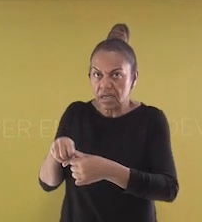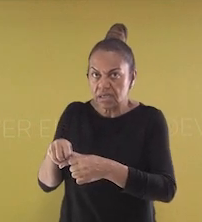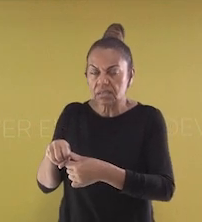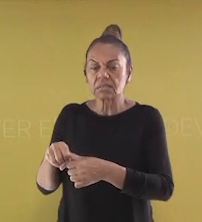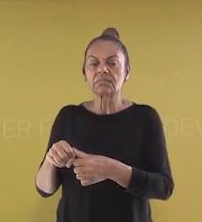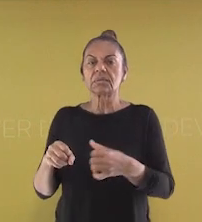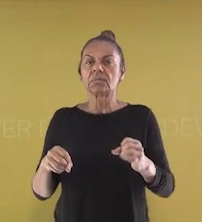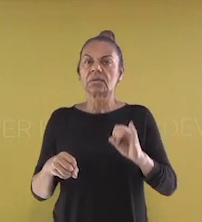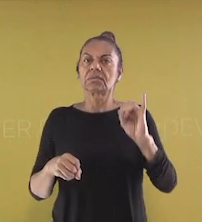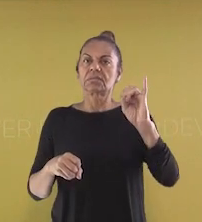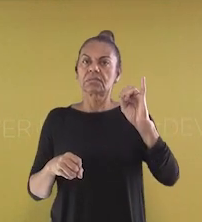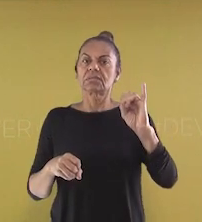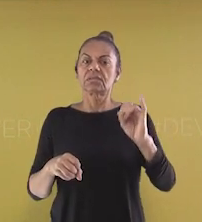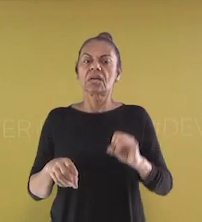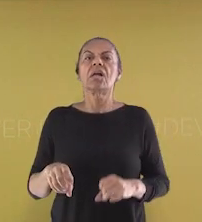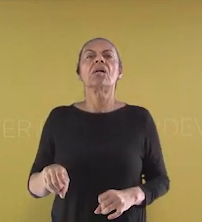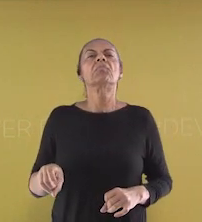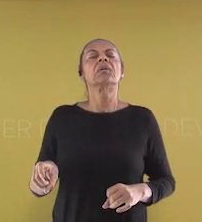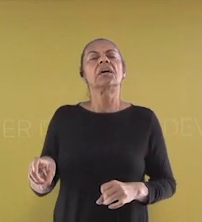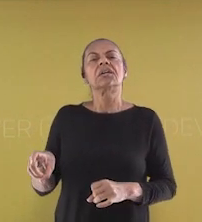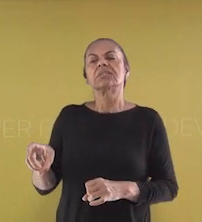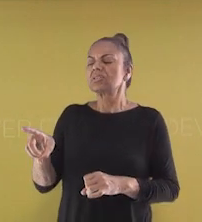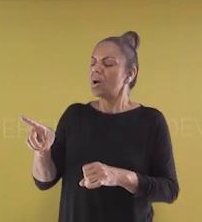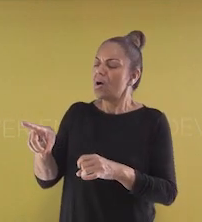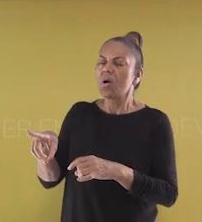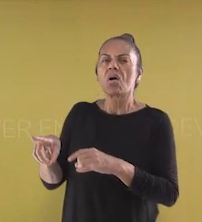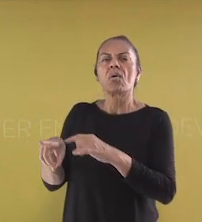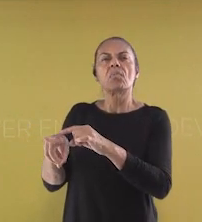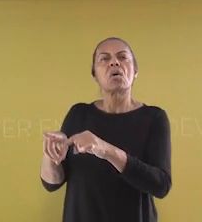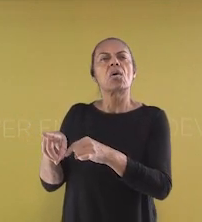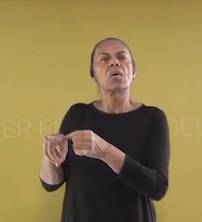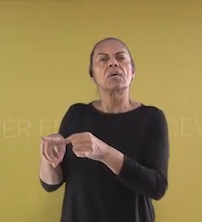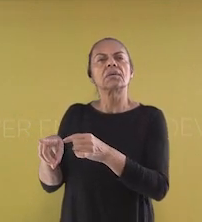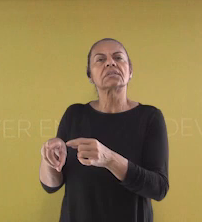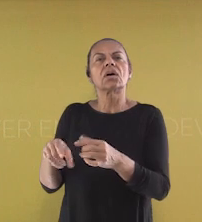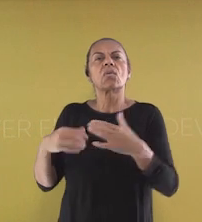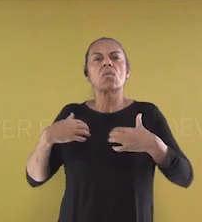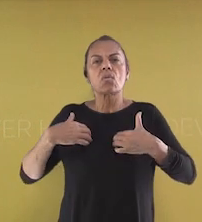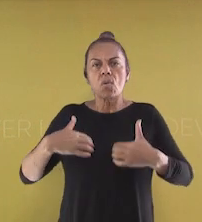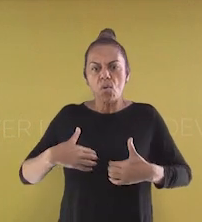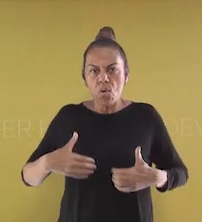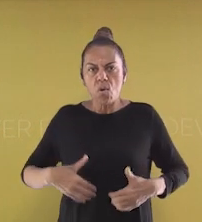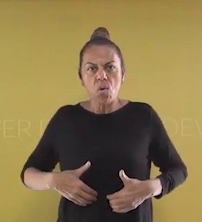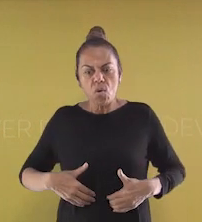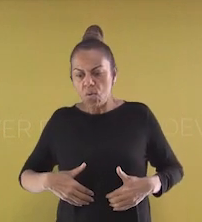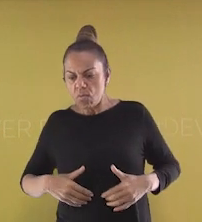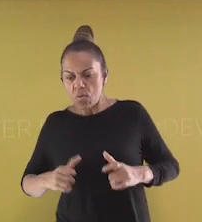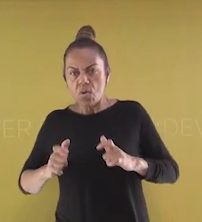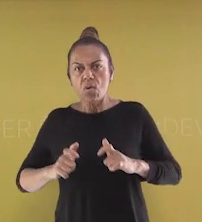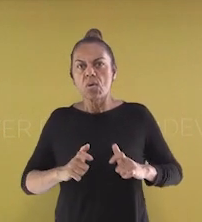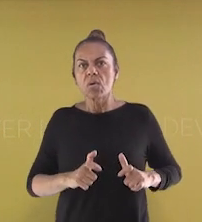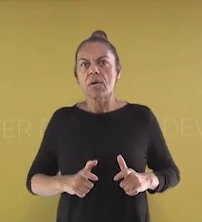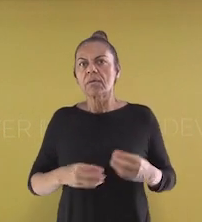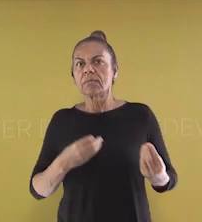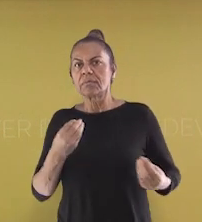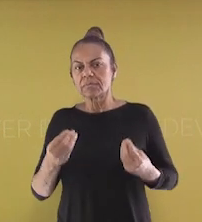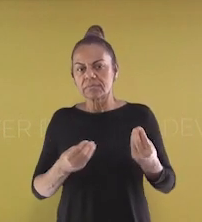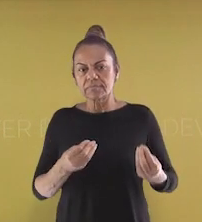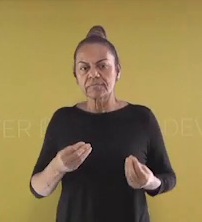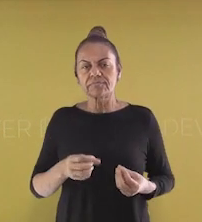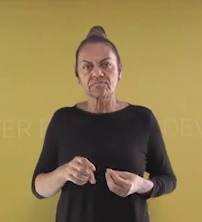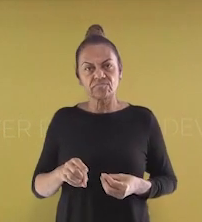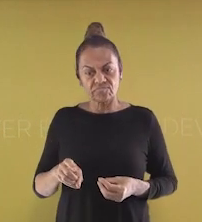a doença, é preciso primeiramente saber o que é a próstata e onde ela está localizada no seu